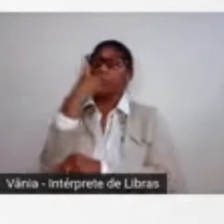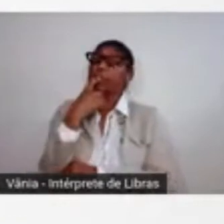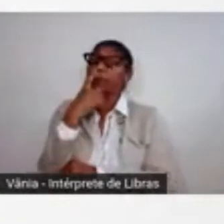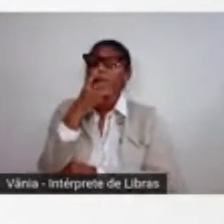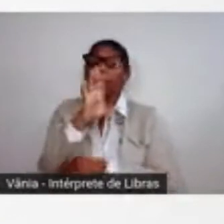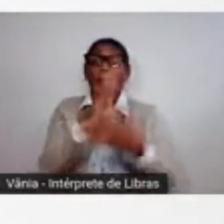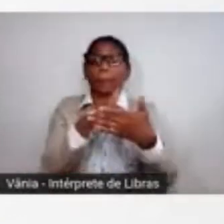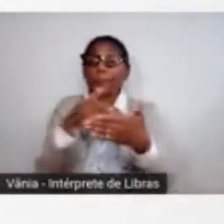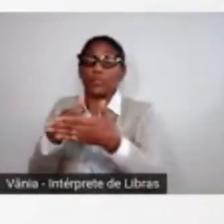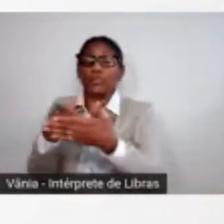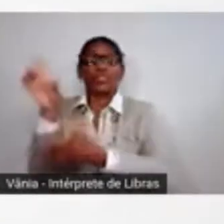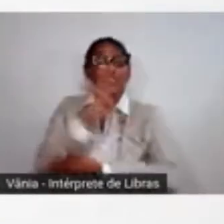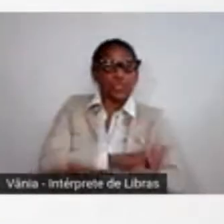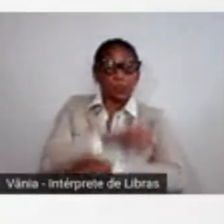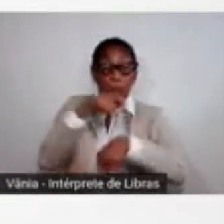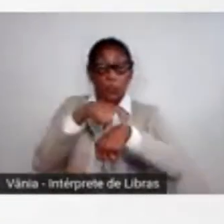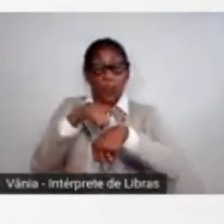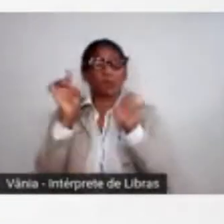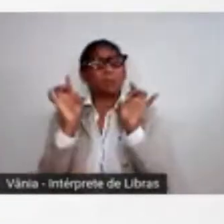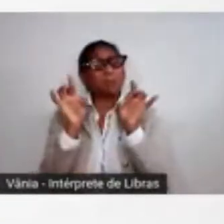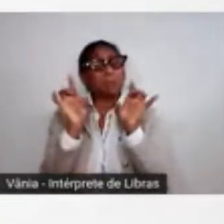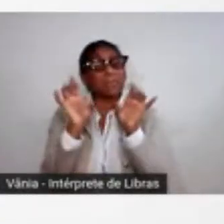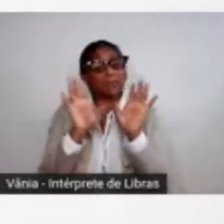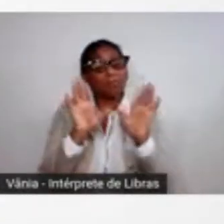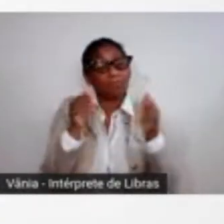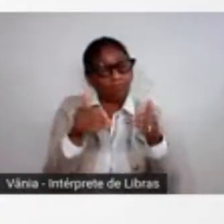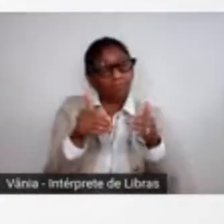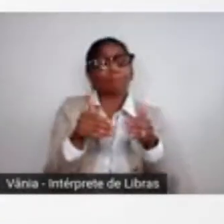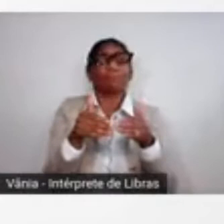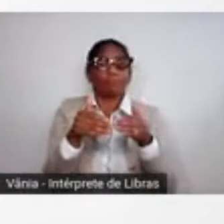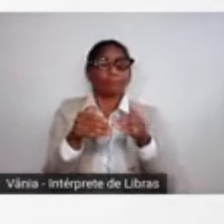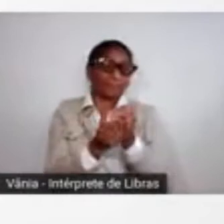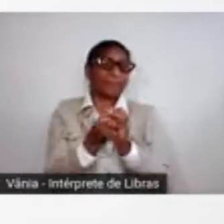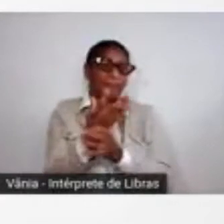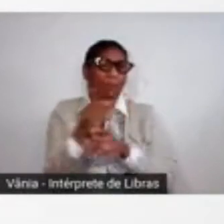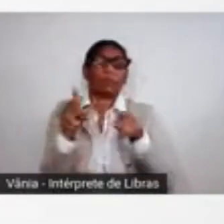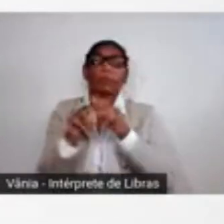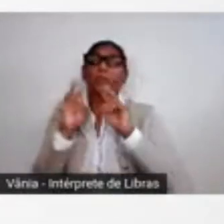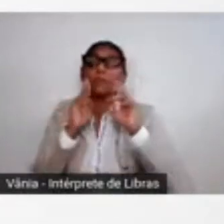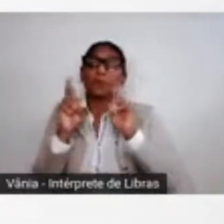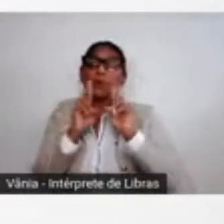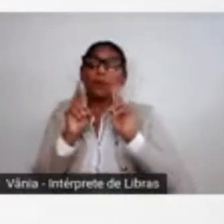da semana e em horários que foram definidos, e também para restaurantes que estão